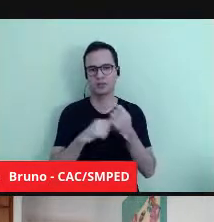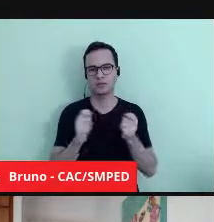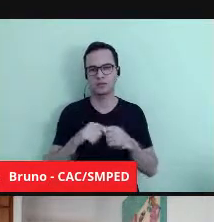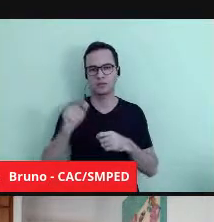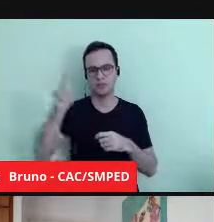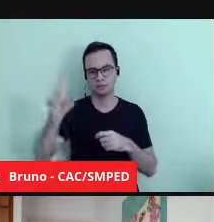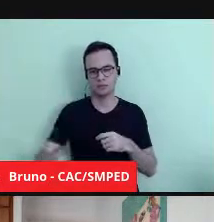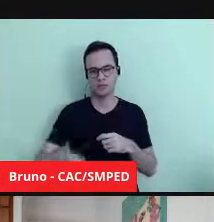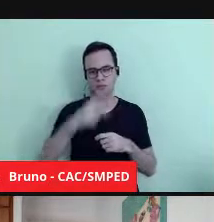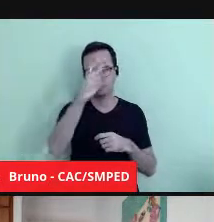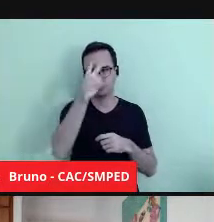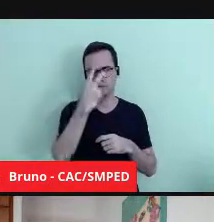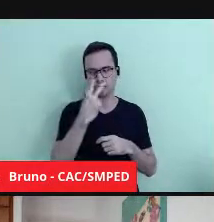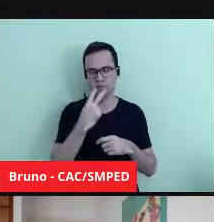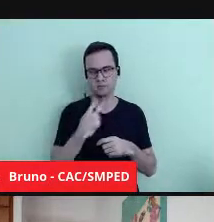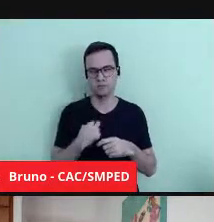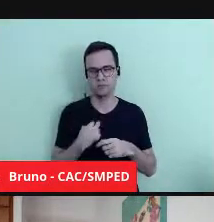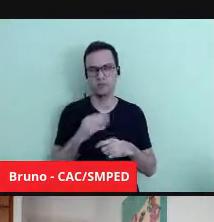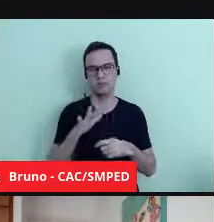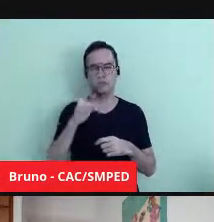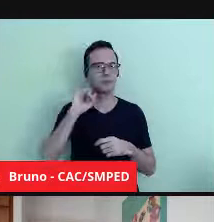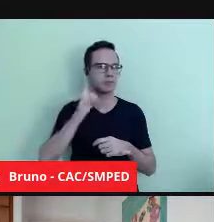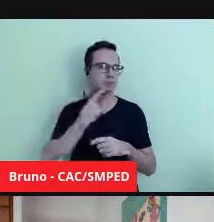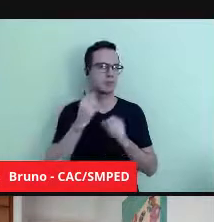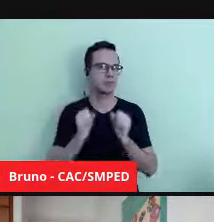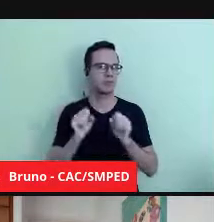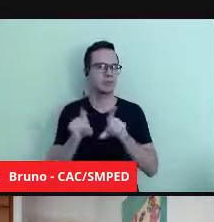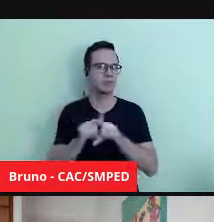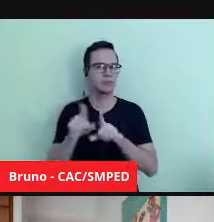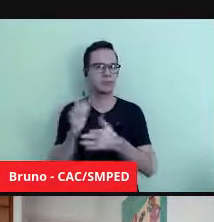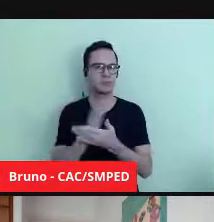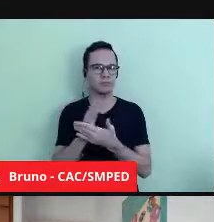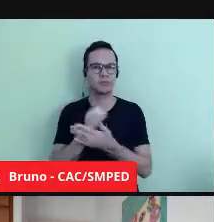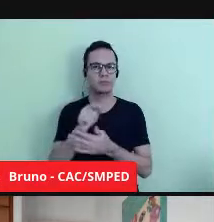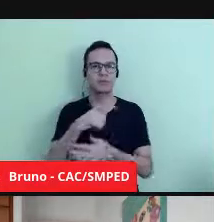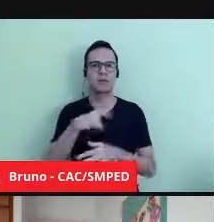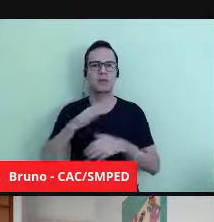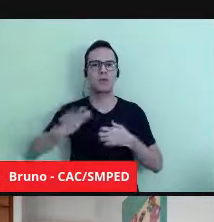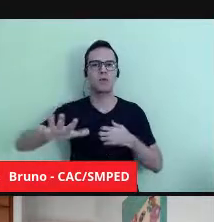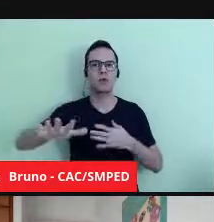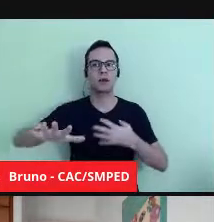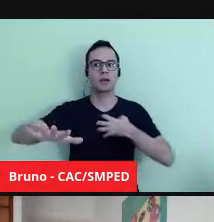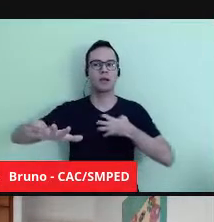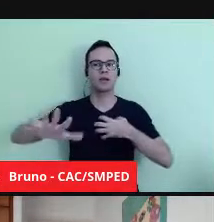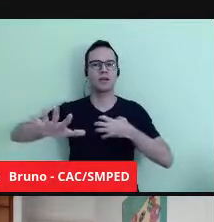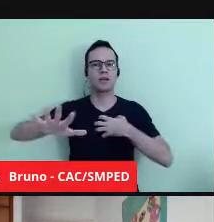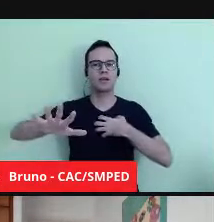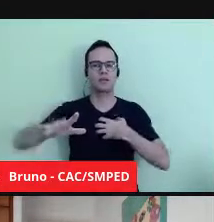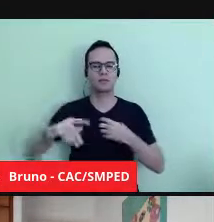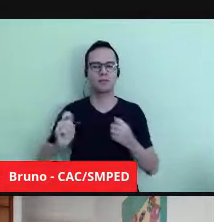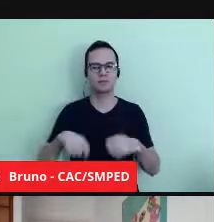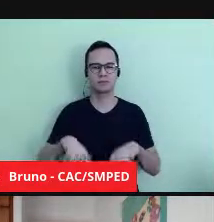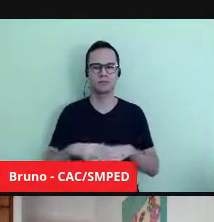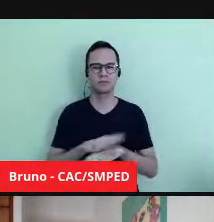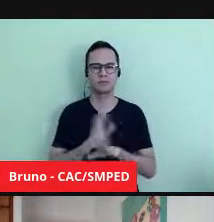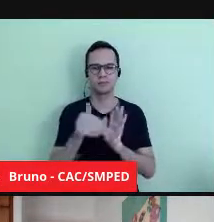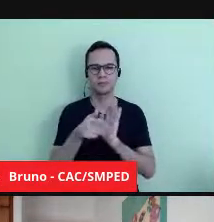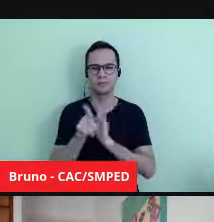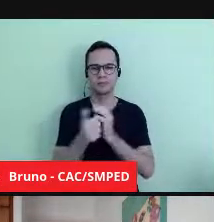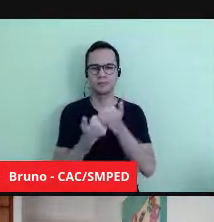pessoas cegas, mas para pessoas surdas também, que alguns jogos têm vibração, né? E tudo isso